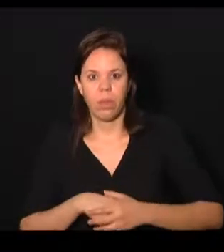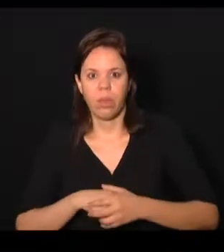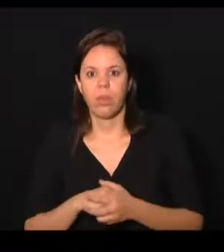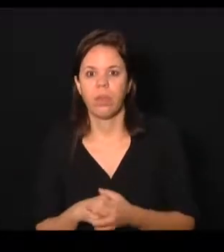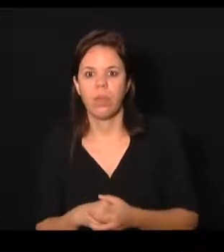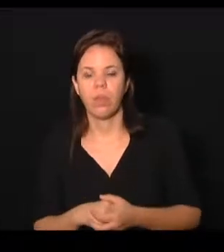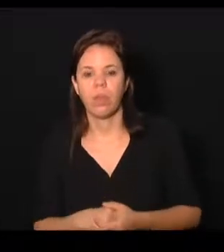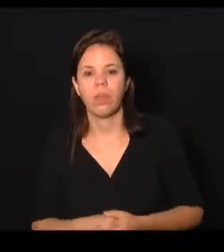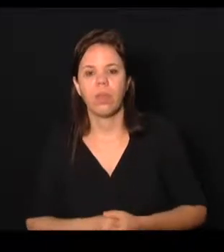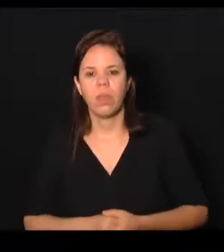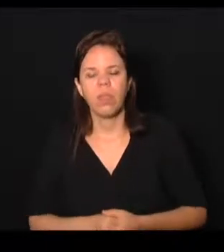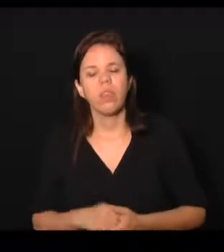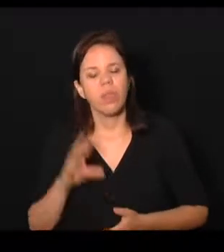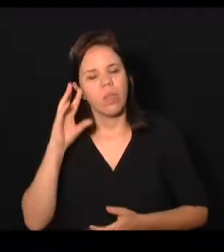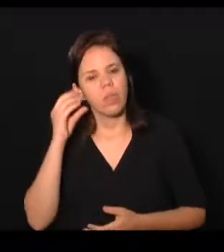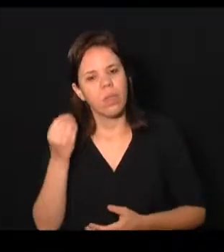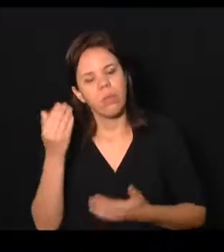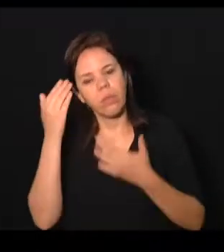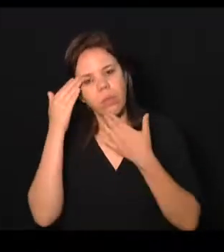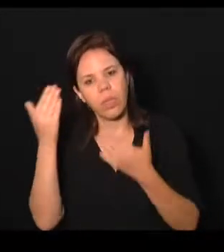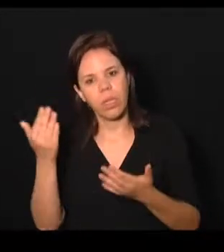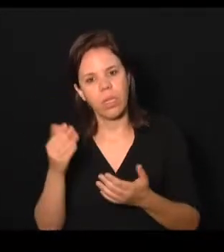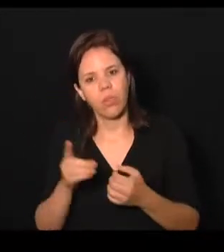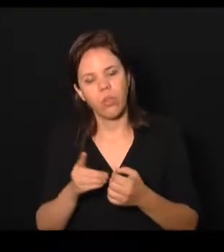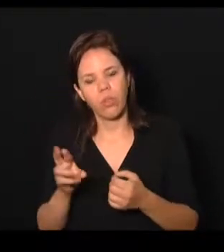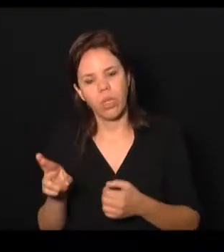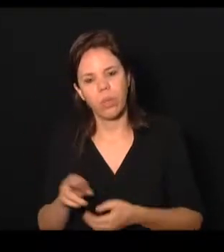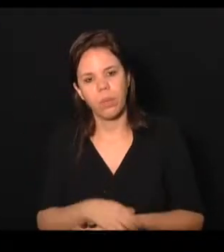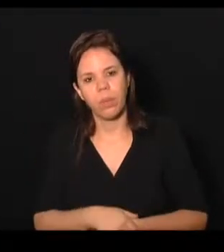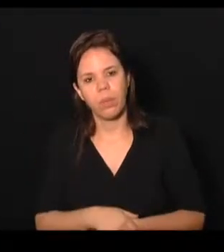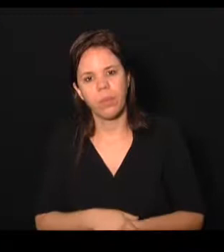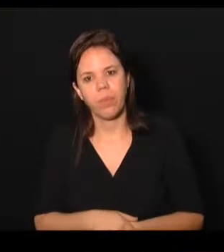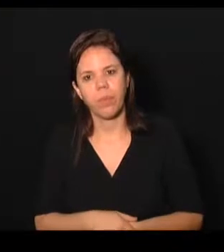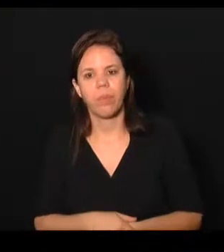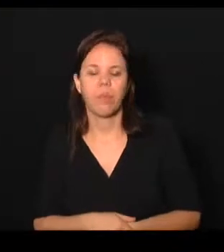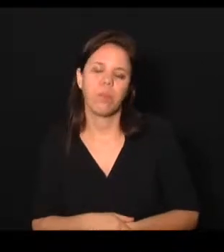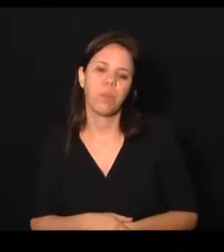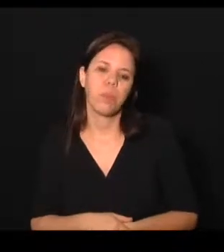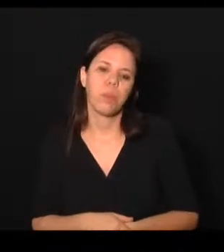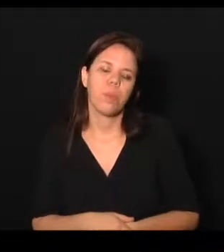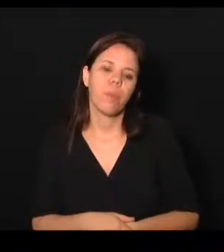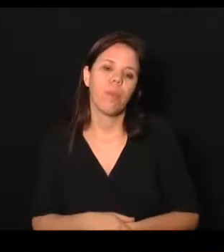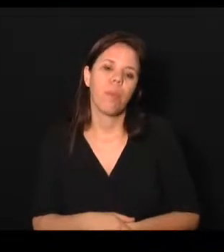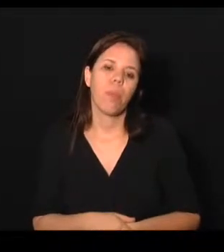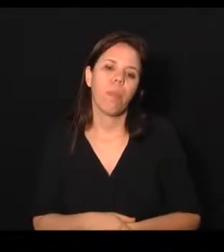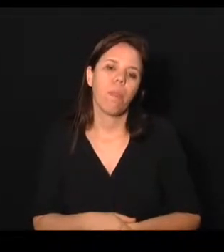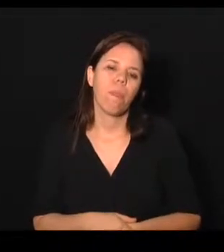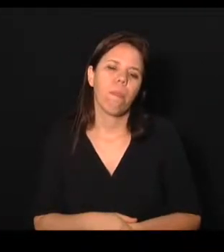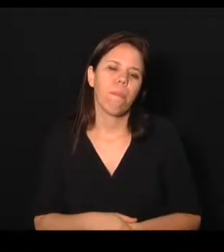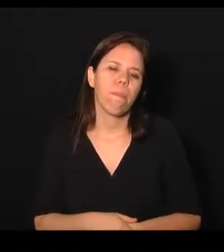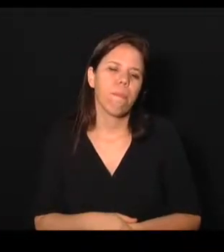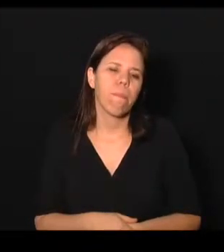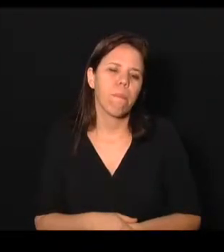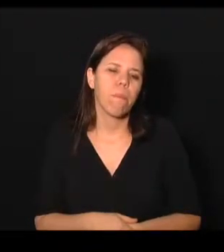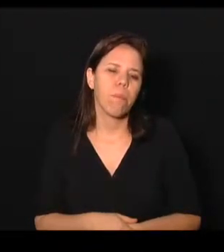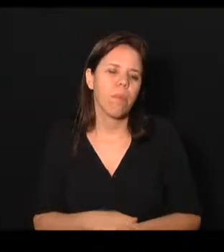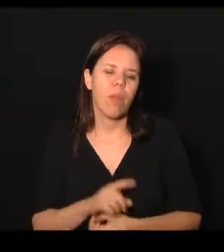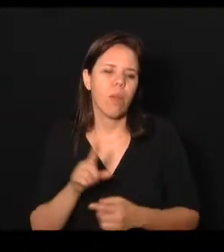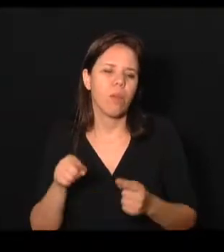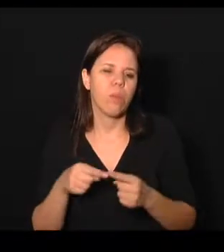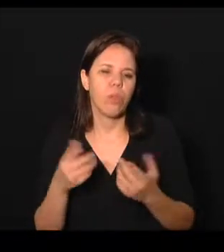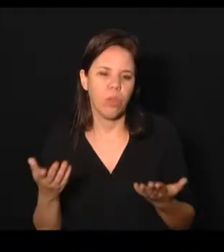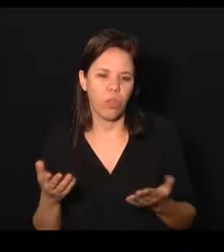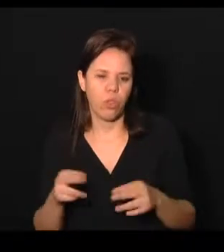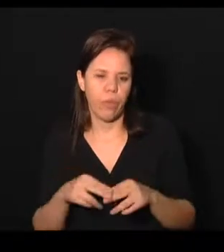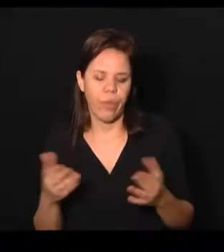aqui. Entendi, doutor. Então, muito obrigado. Eu entendi esse objetivo, talvez não seja esse o objetivo, porque a senhora veio